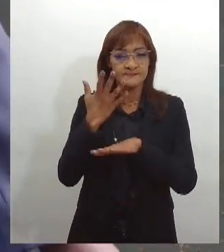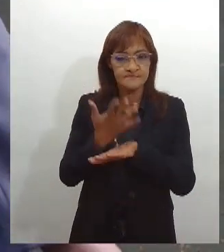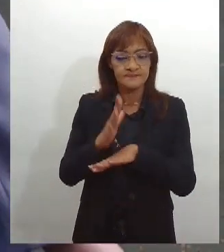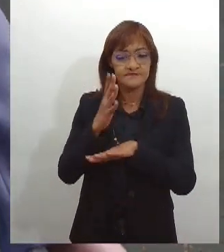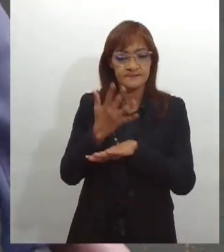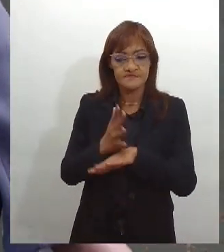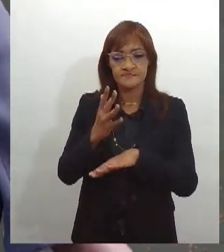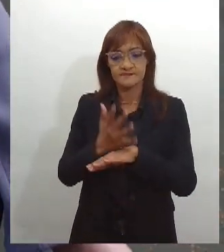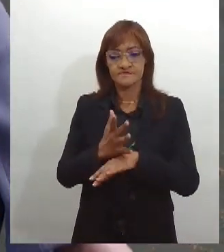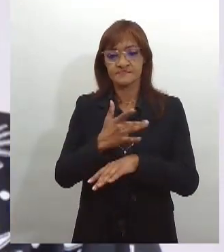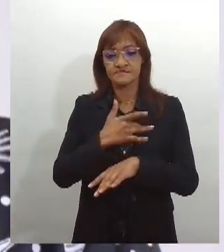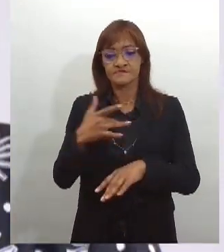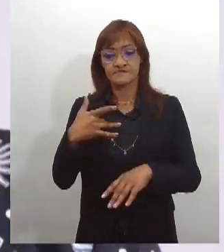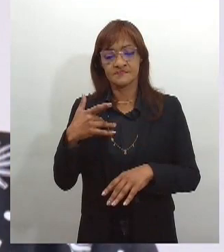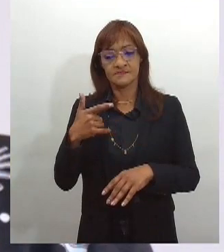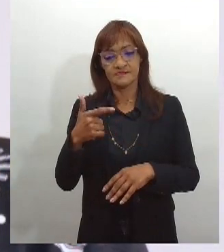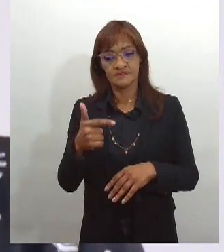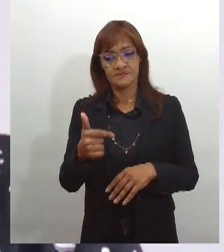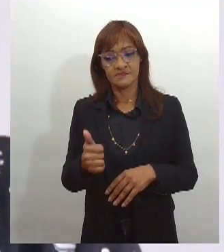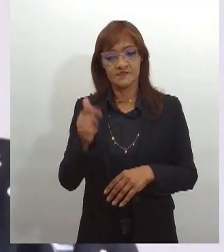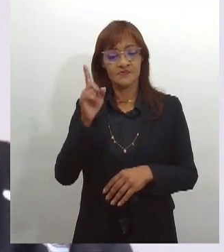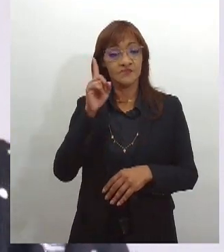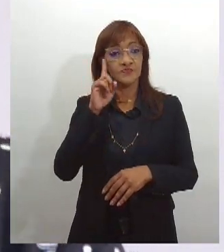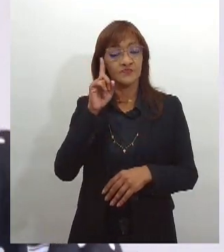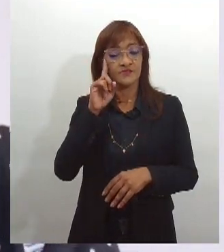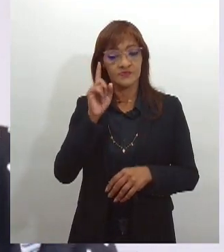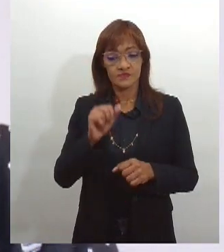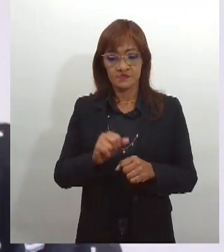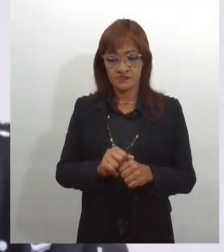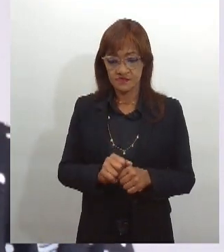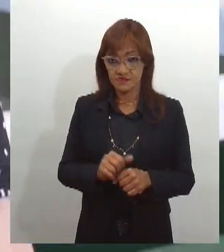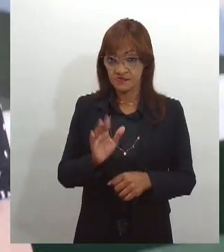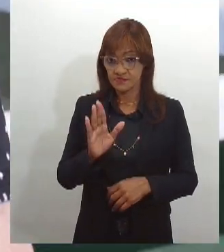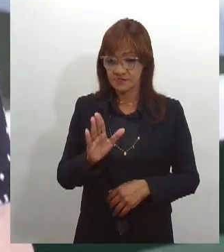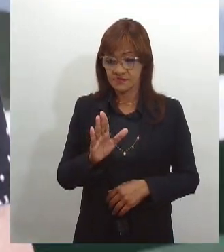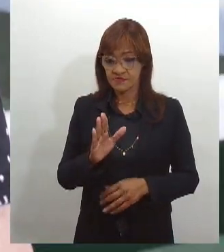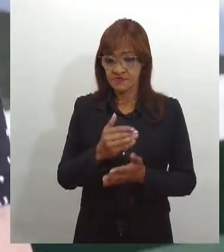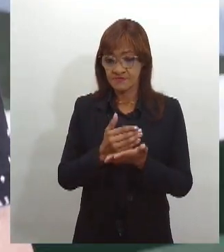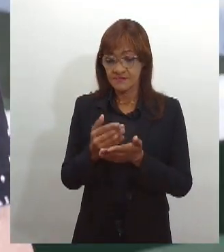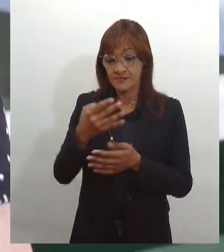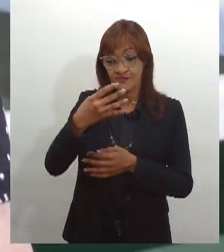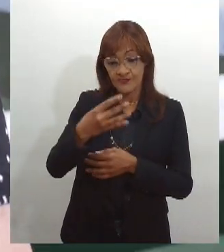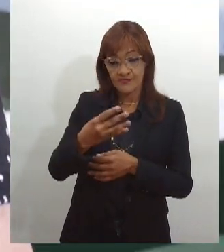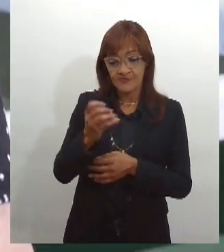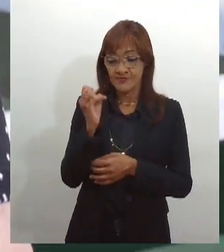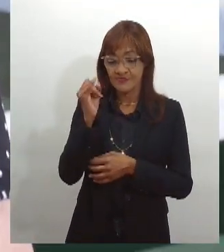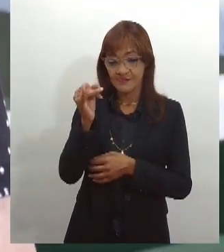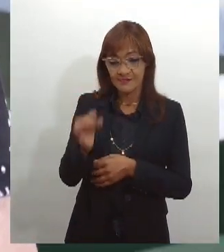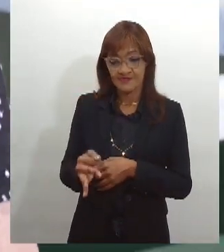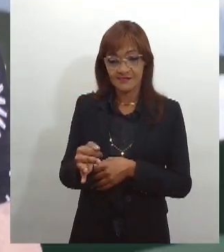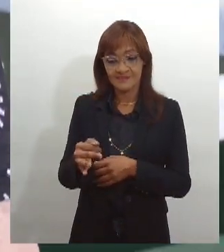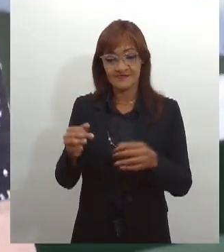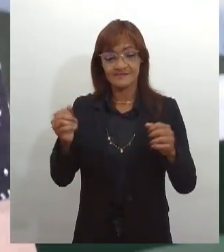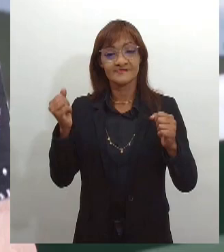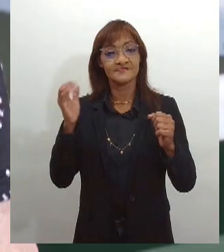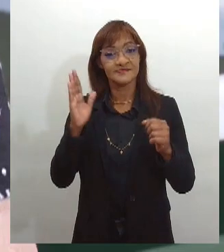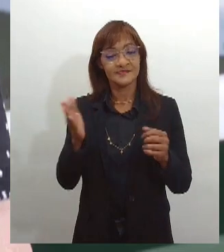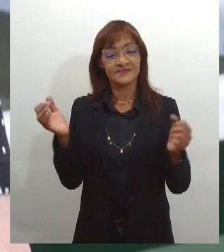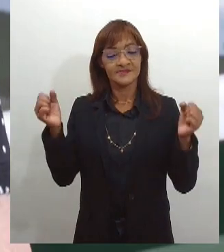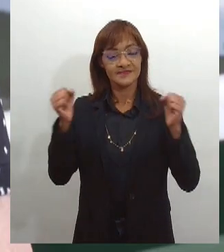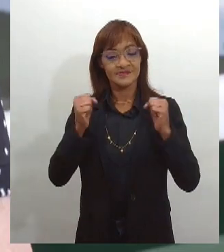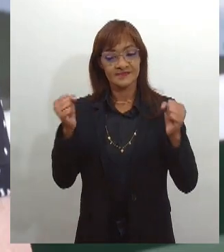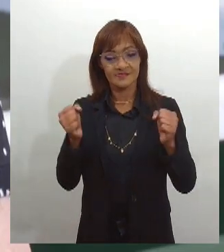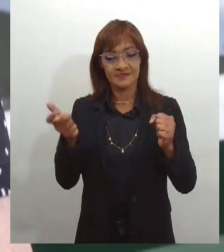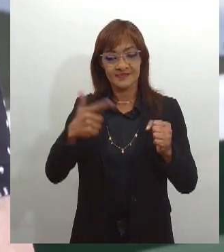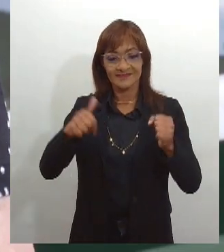essa atividade diariamente, começando seu dia às 4 horas da manhã. Depois da ginástica, tomo outro banho. Já tomei um antes,